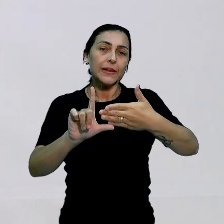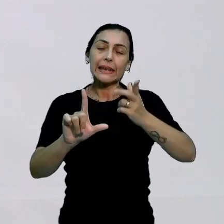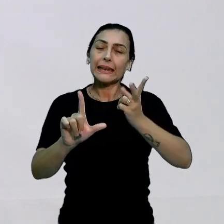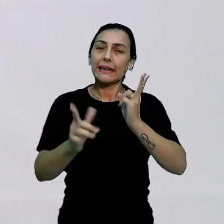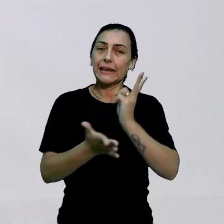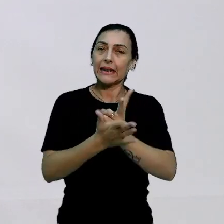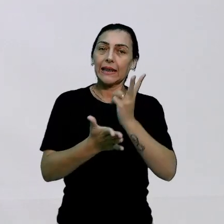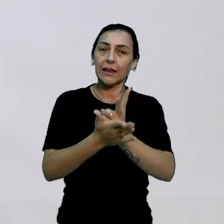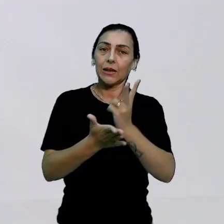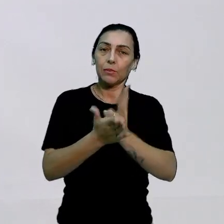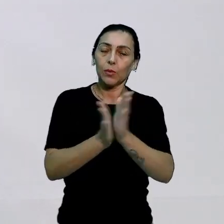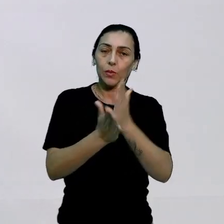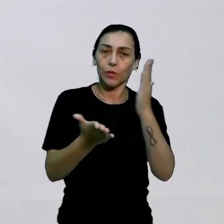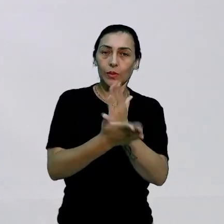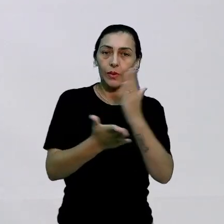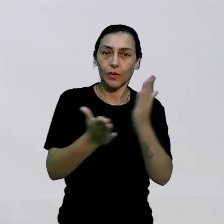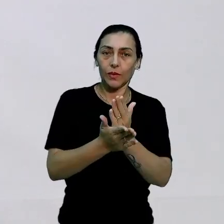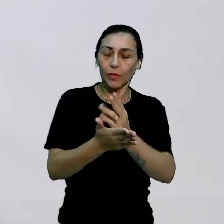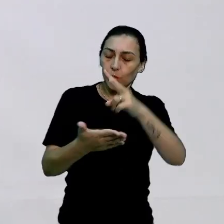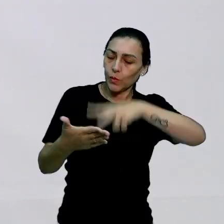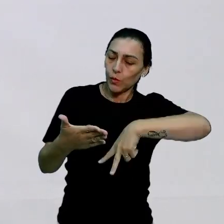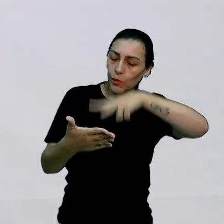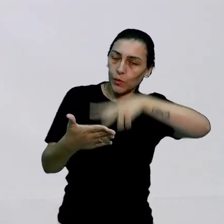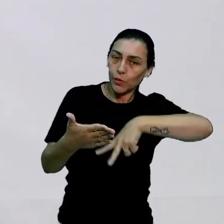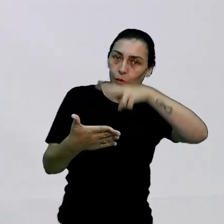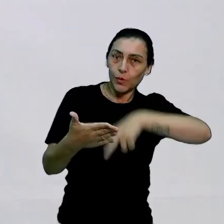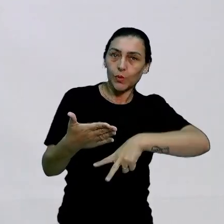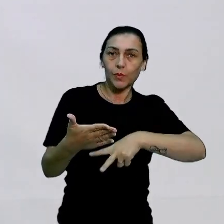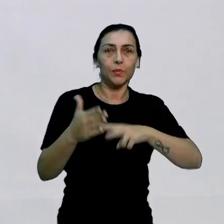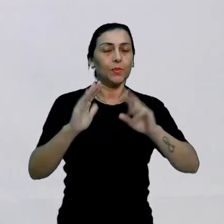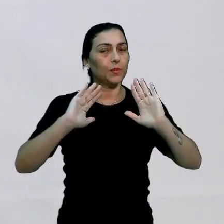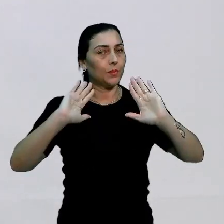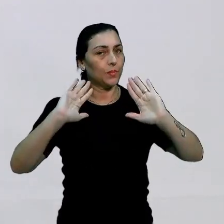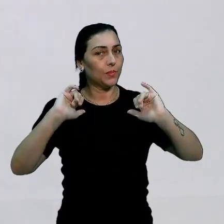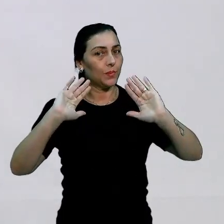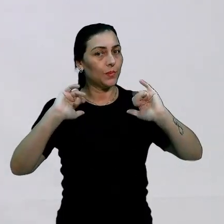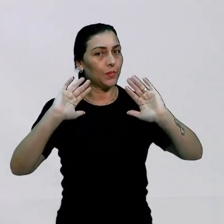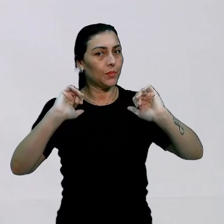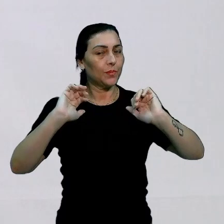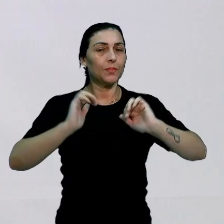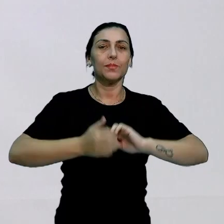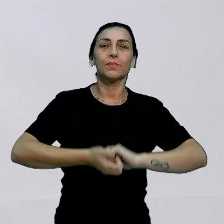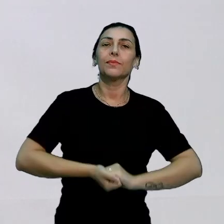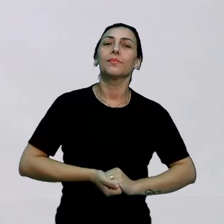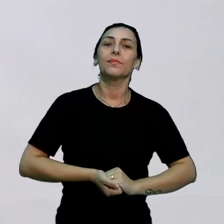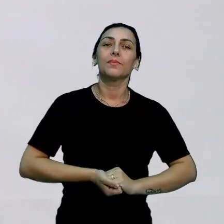sempre tá com o livro de vocês acompanhando. É isso aí, galera. Adiós!